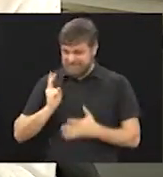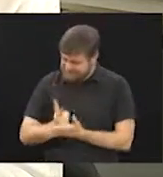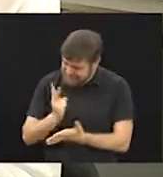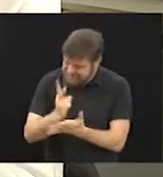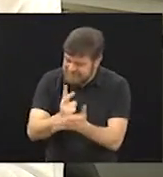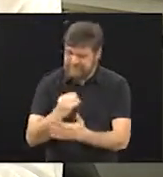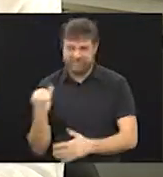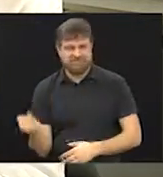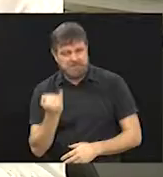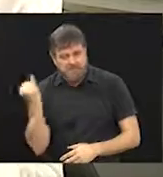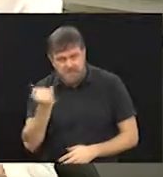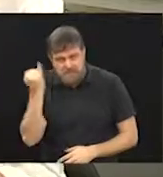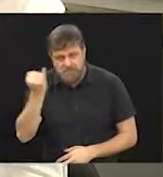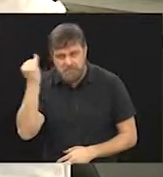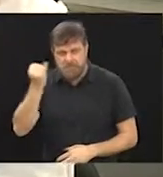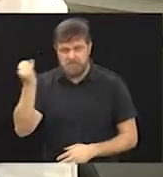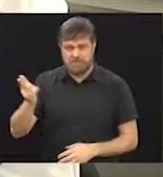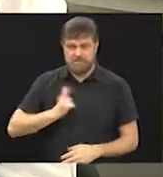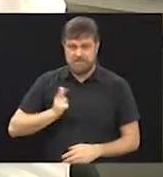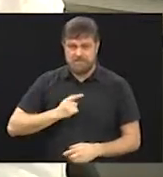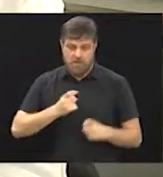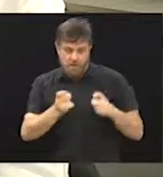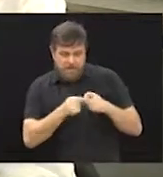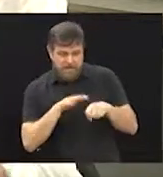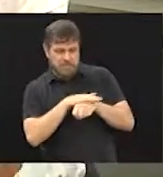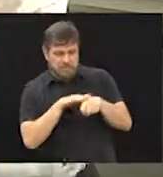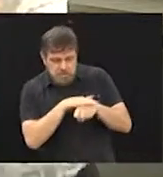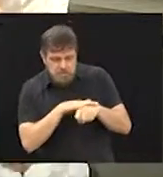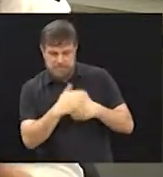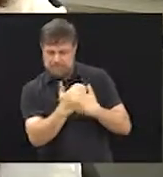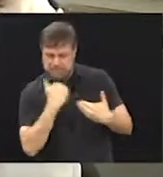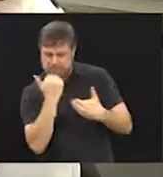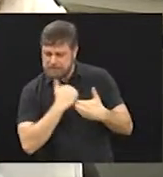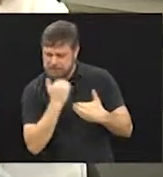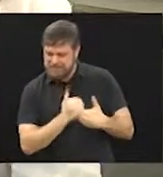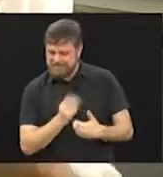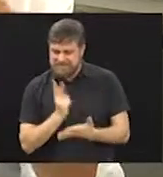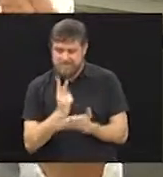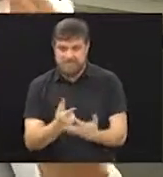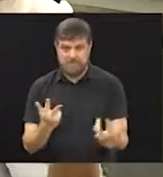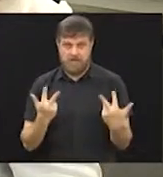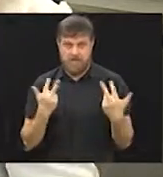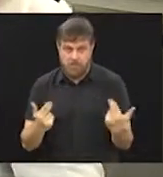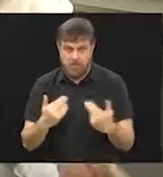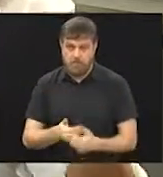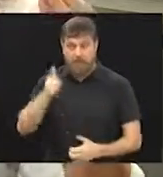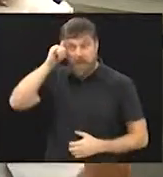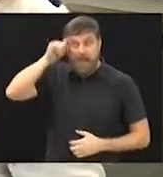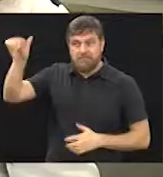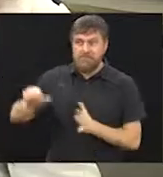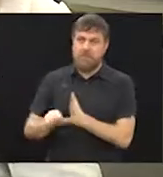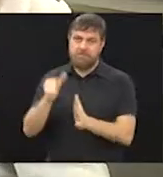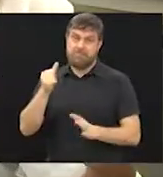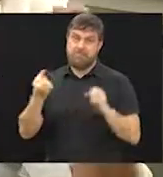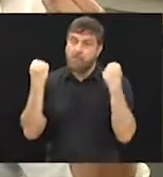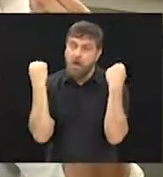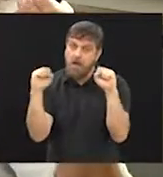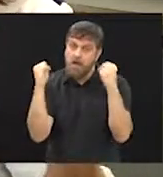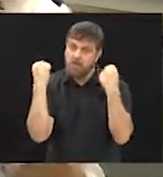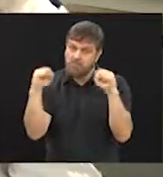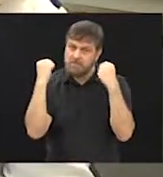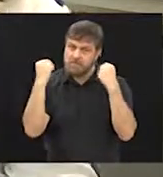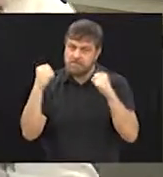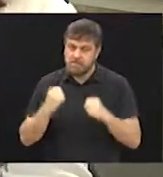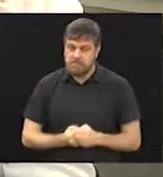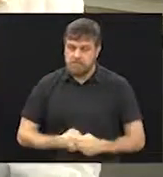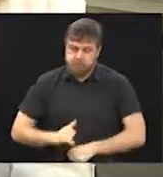com todos os especialistas que a gente conversa, a melhor maneira é, primeiro, atividade física, maneirar